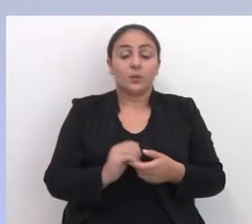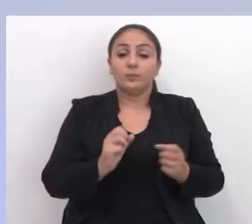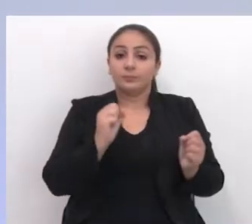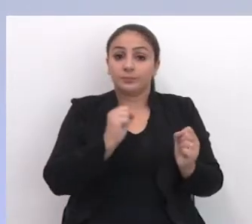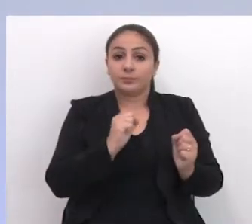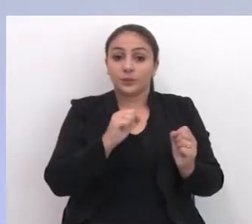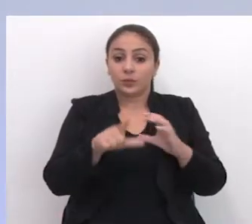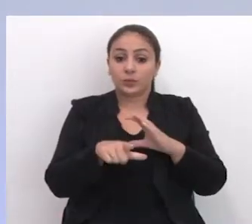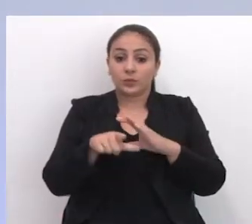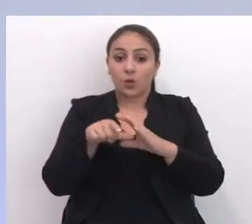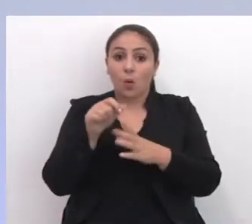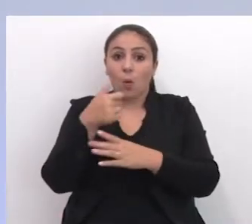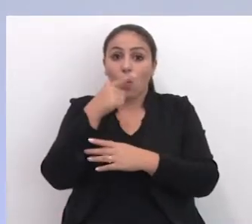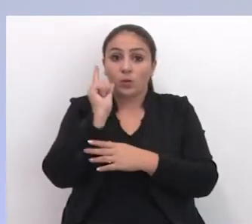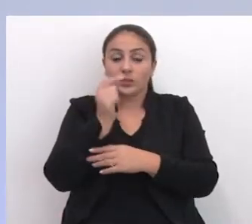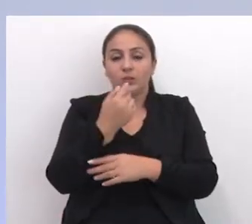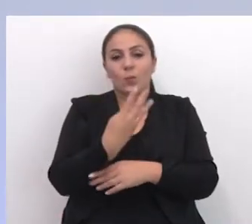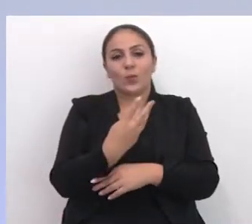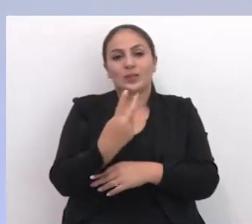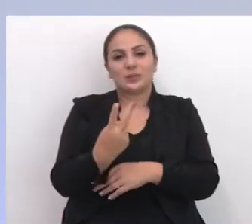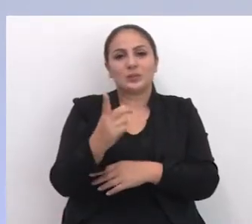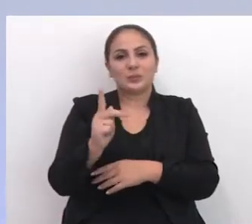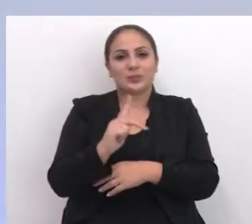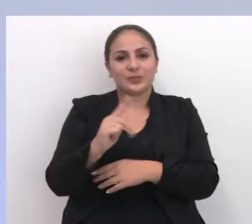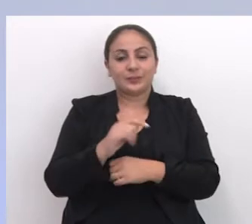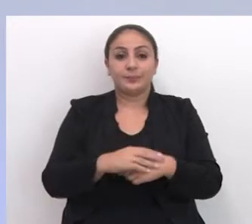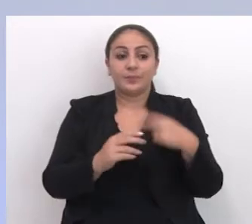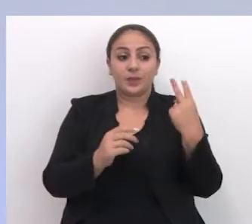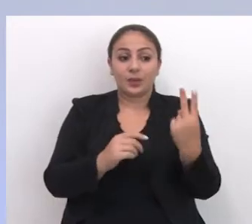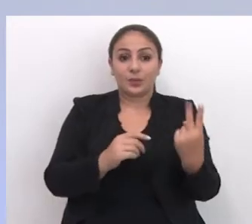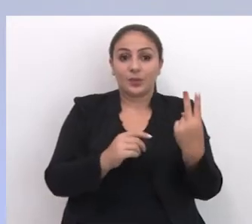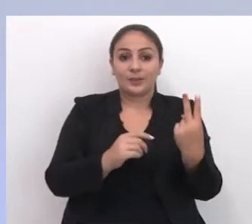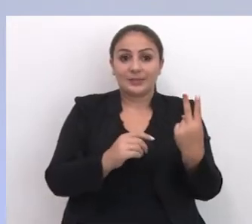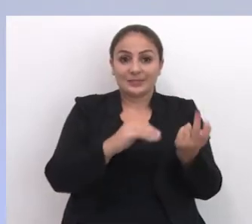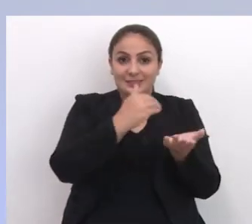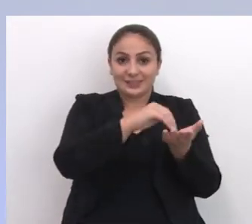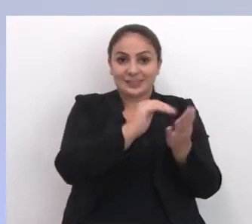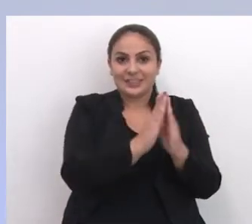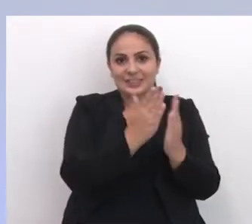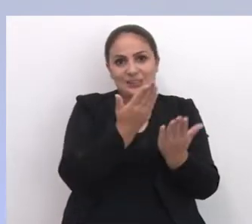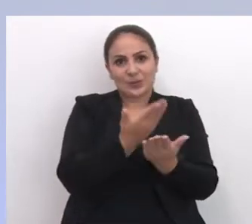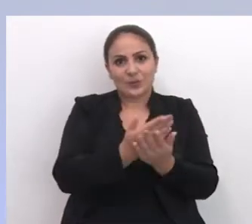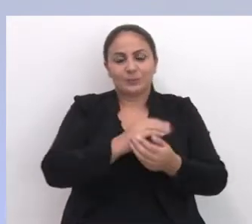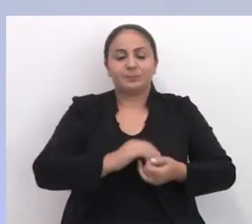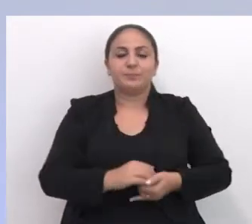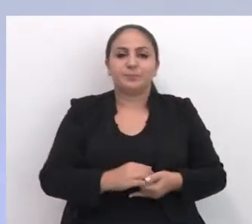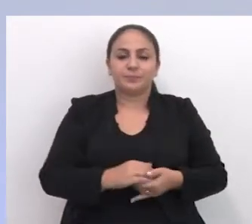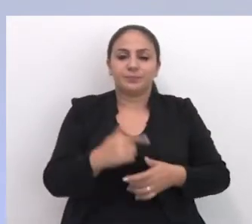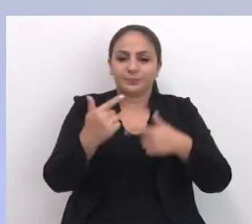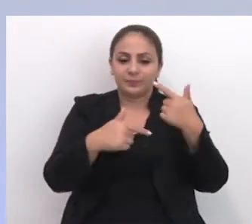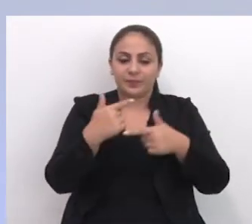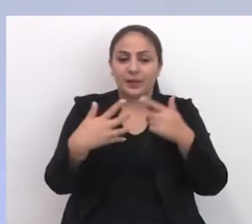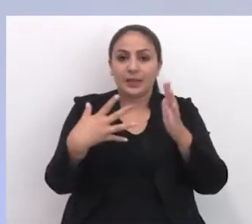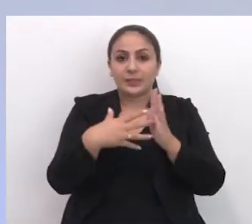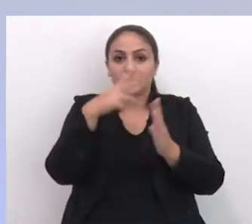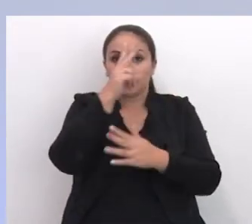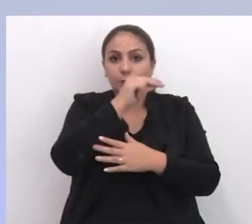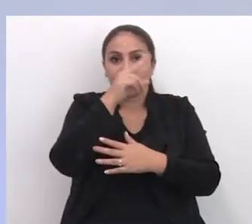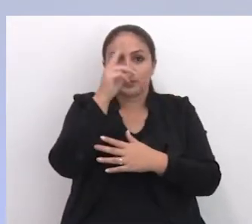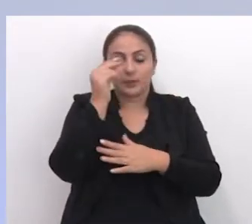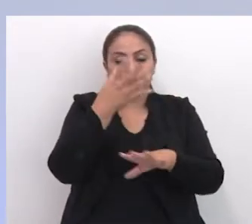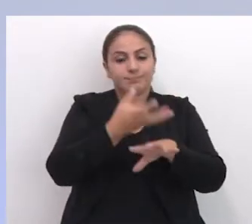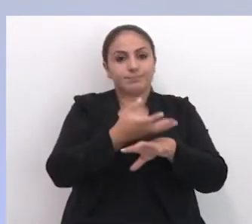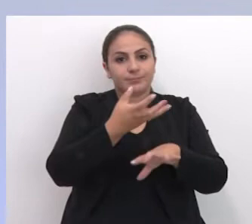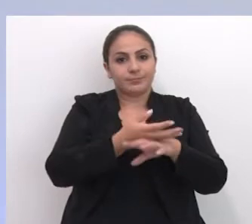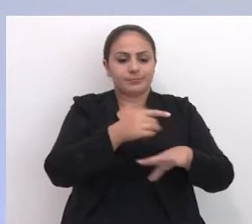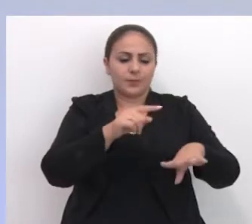Foram empossados ontem 42 professores e 2 secretários de escola. Eles vão atuar na rede municipal